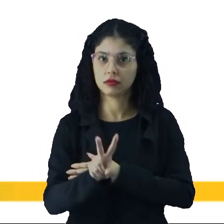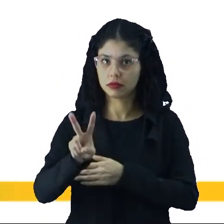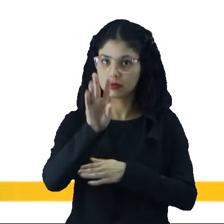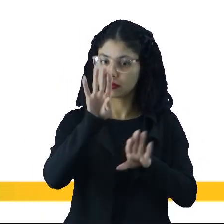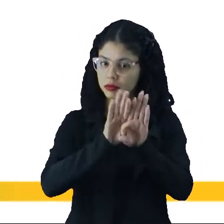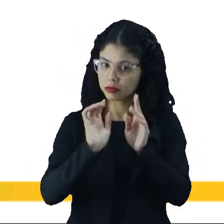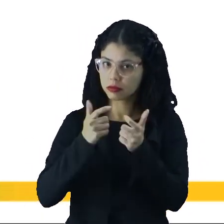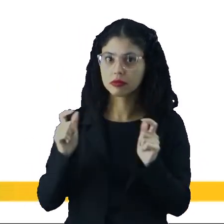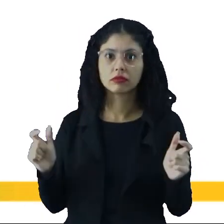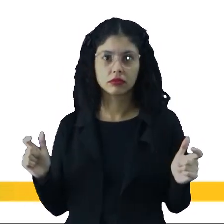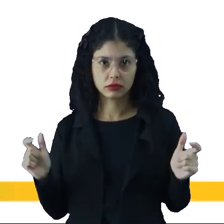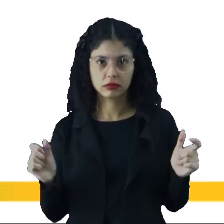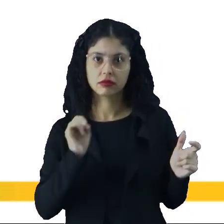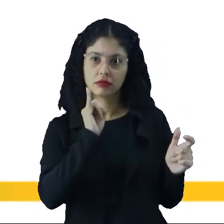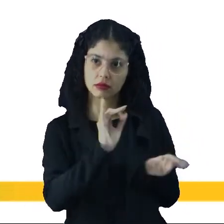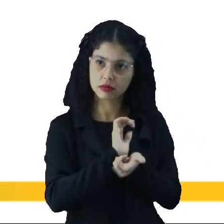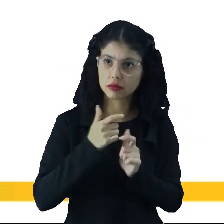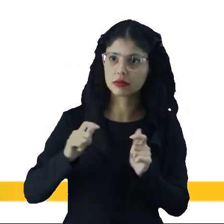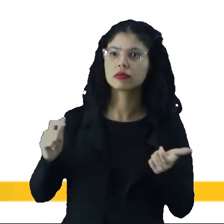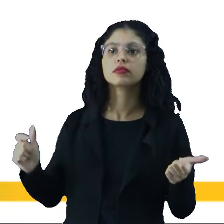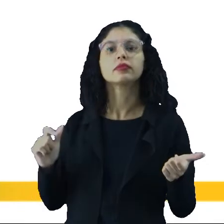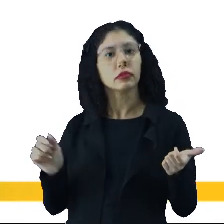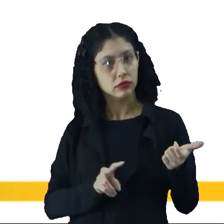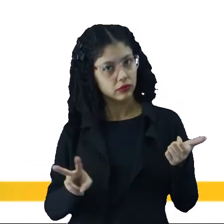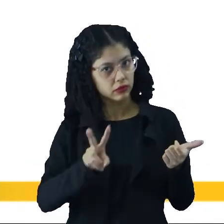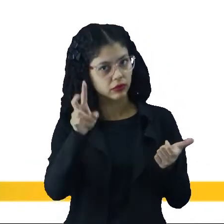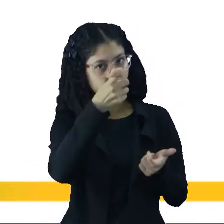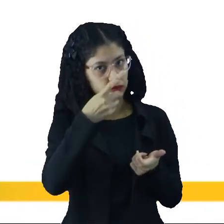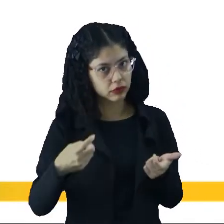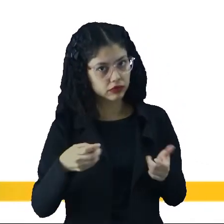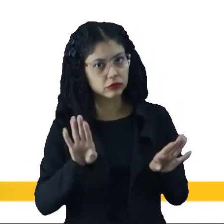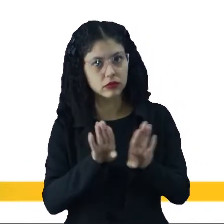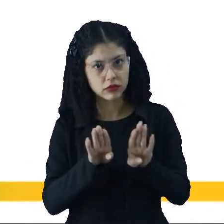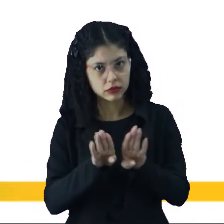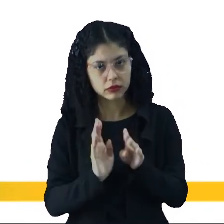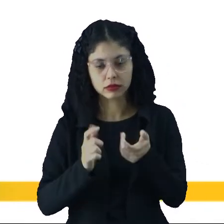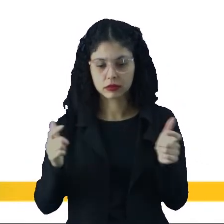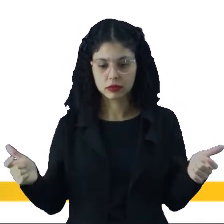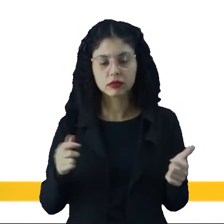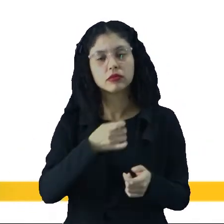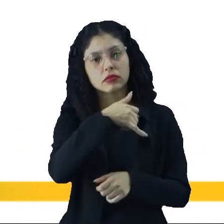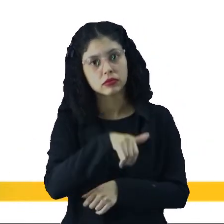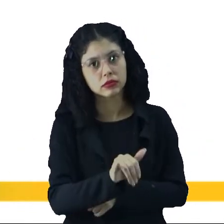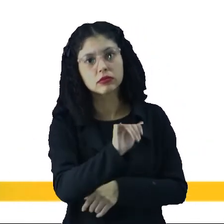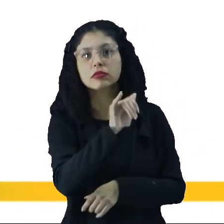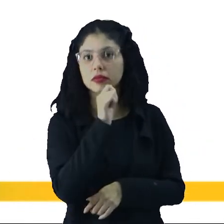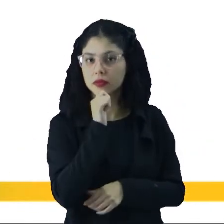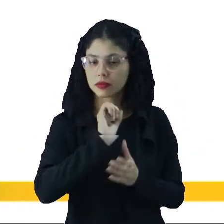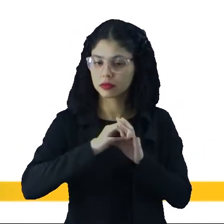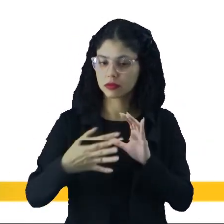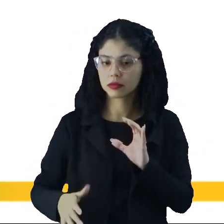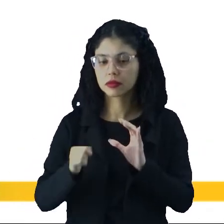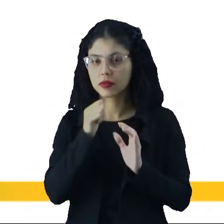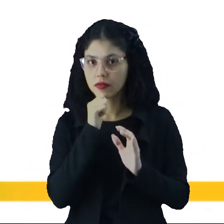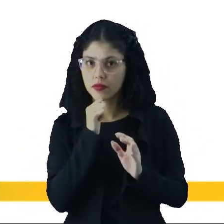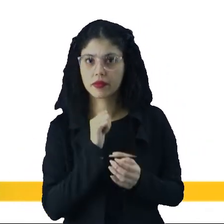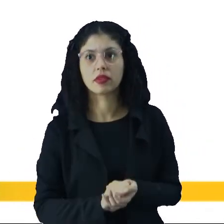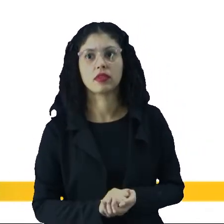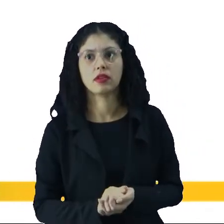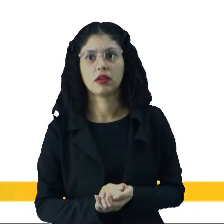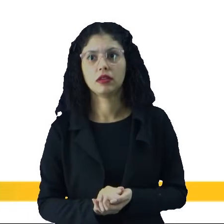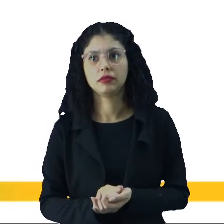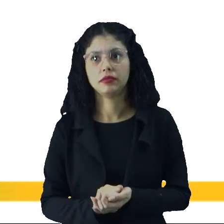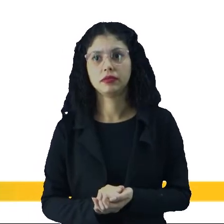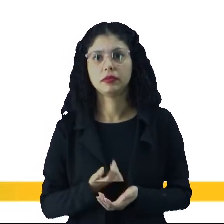valores também vão aumentar. Se aumenta os valores de x e aumenta os valores de y, caracteriza que eu tenho